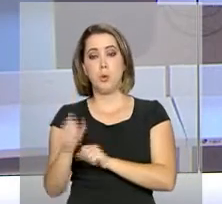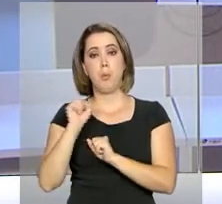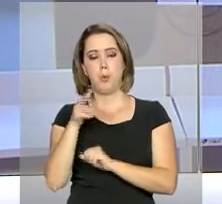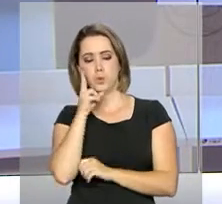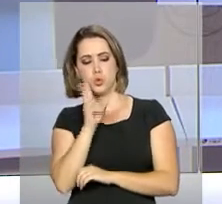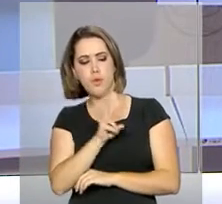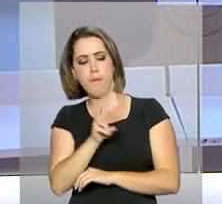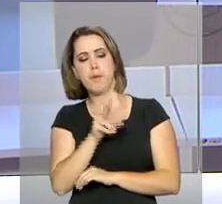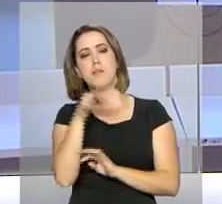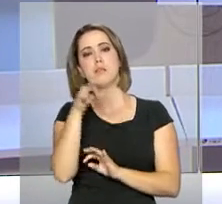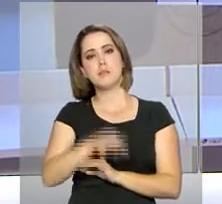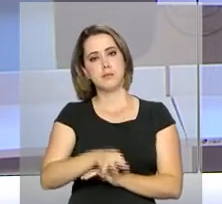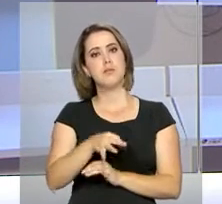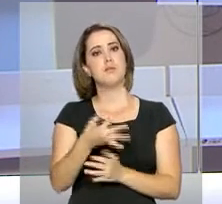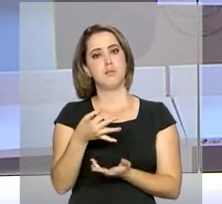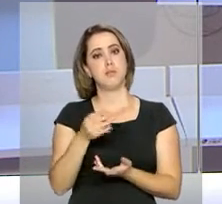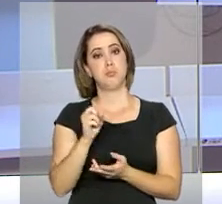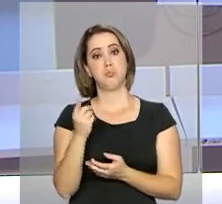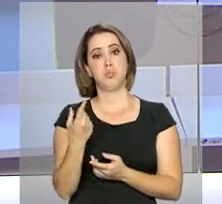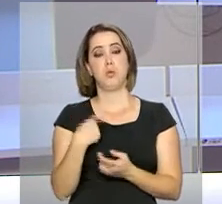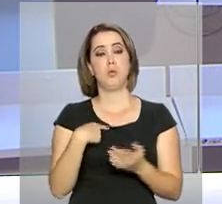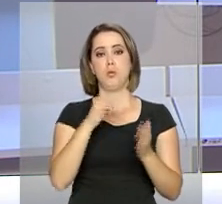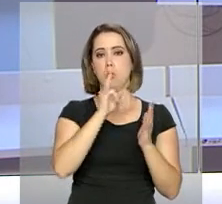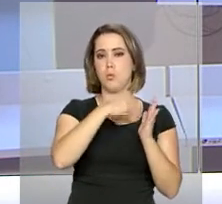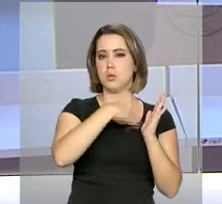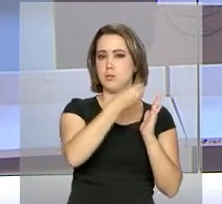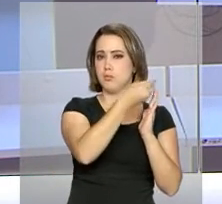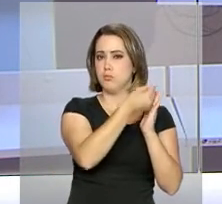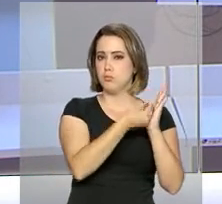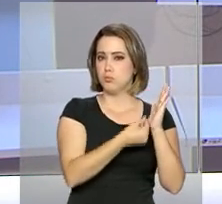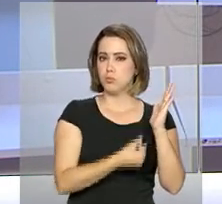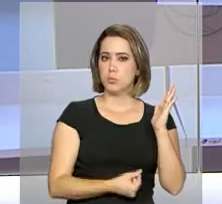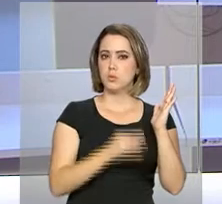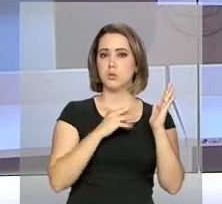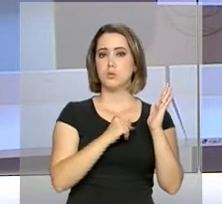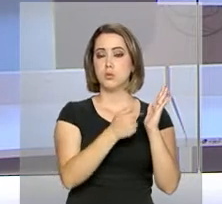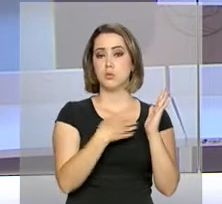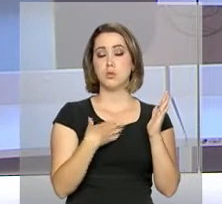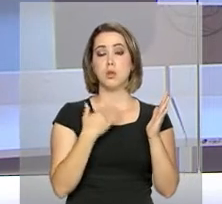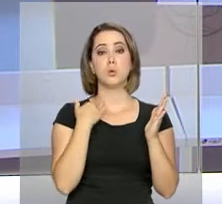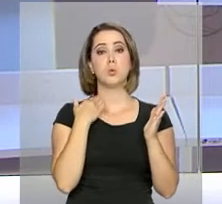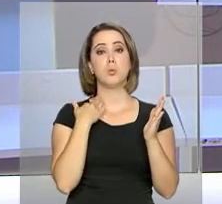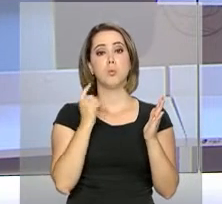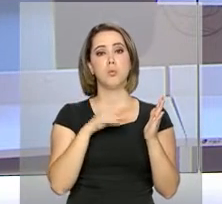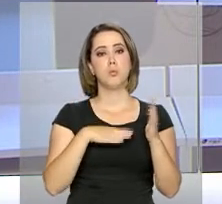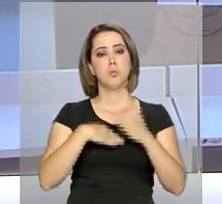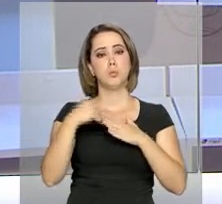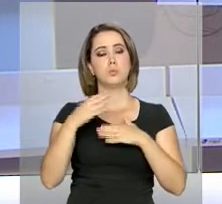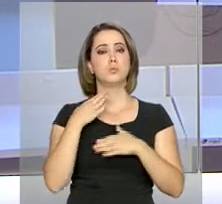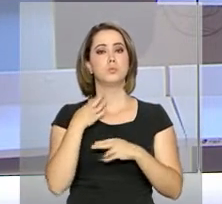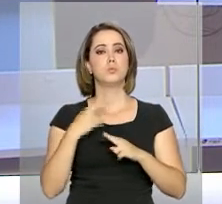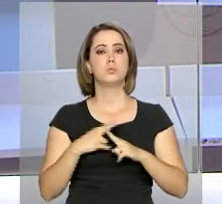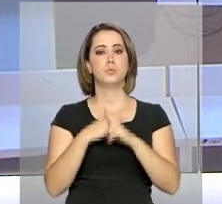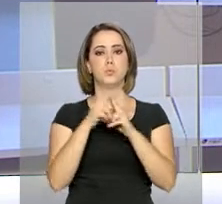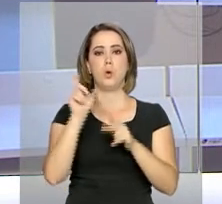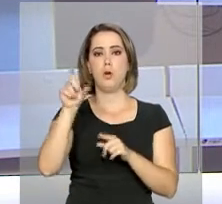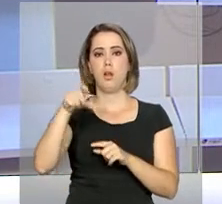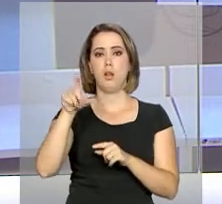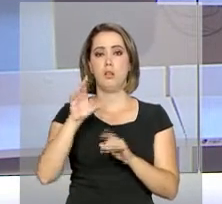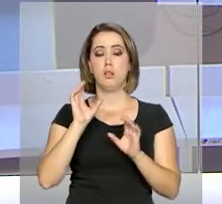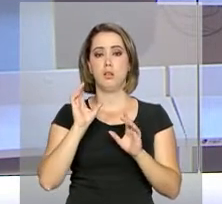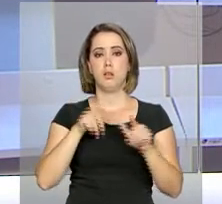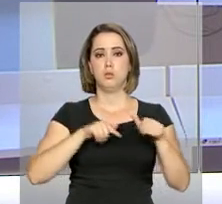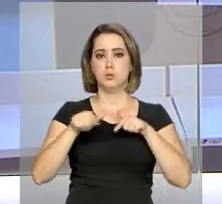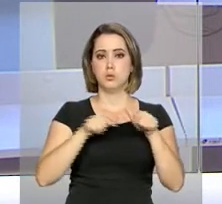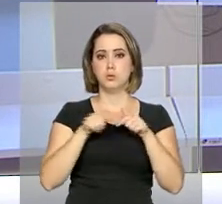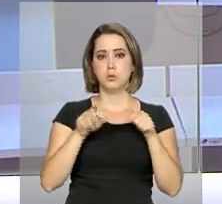o FGTS, tirando extratos atualizados da conta em qualquer agência da Caixa, levando o cartão do trabalhador ou a carteira